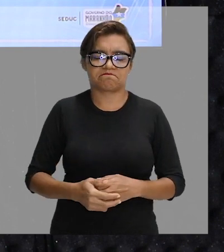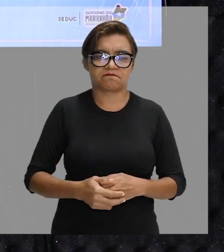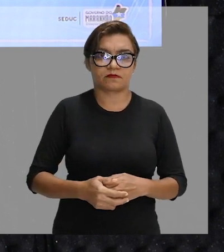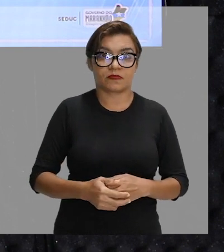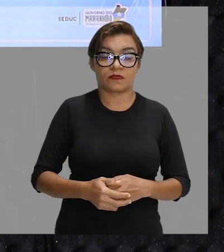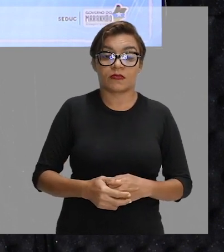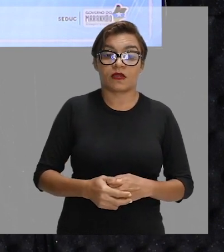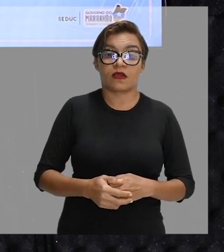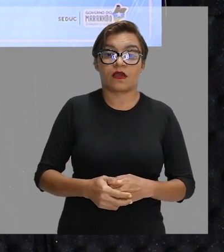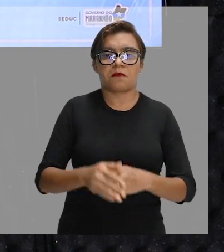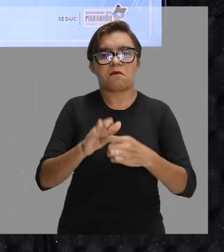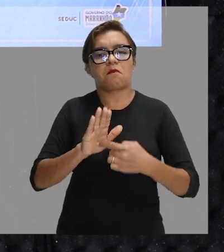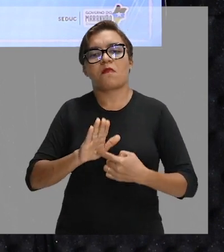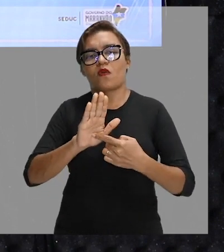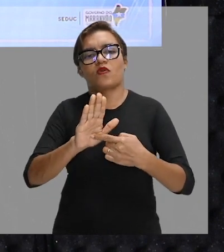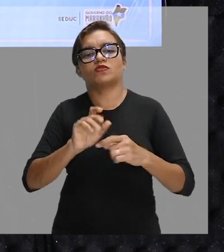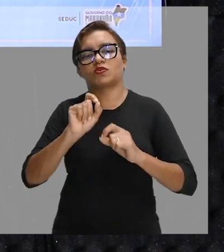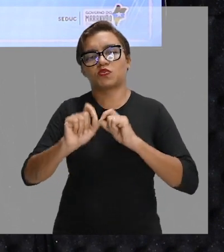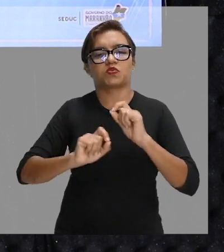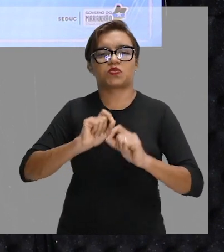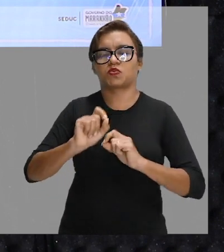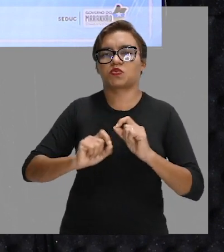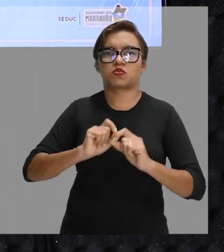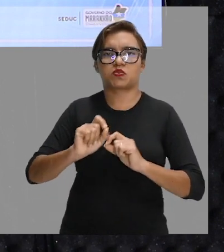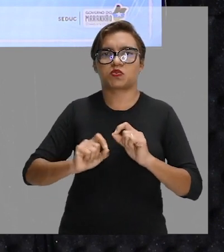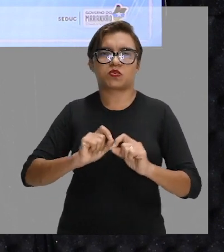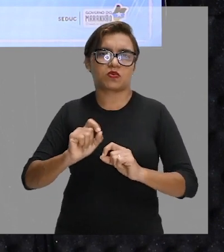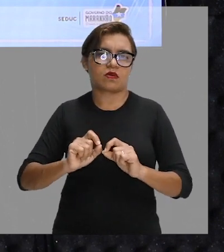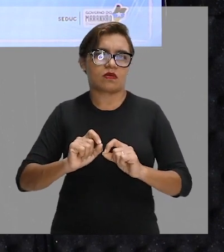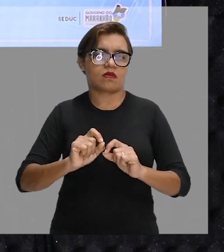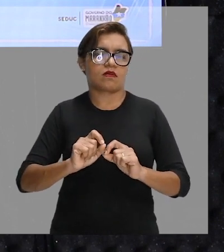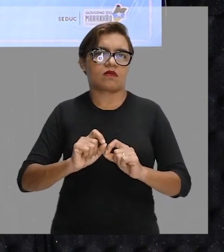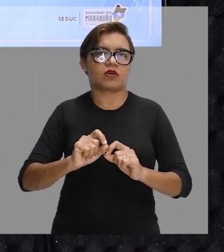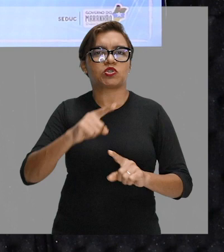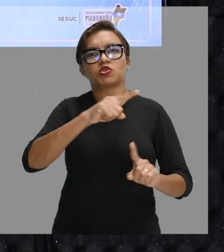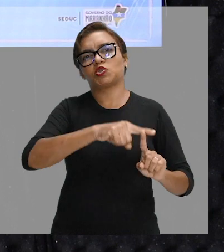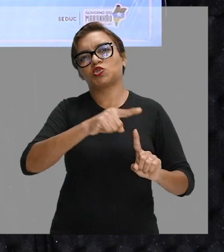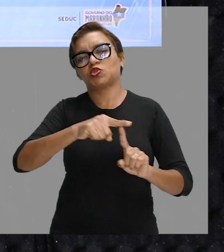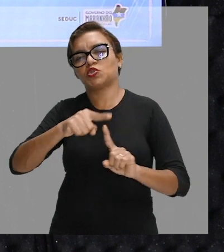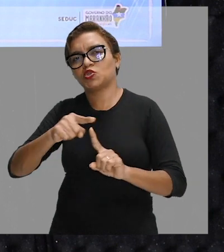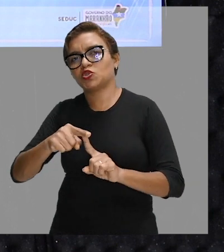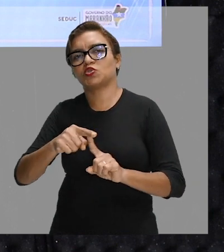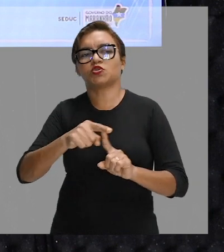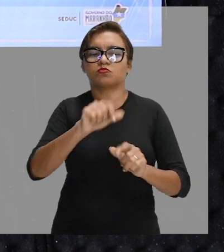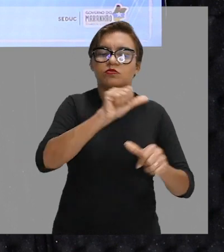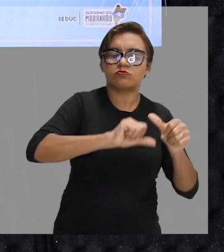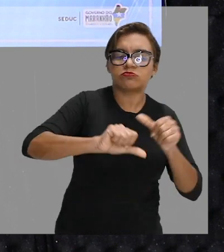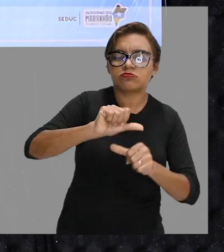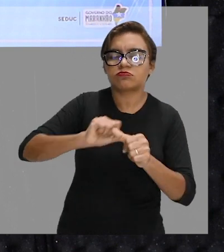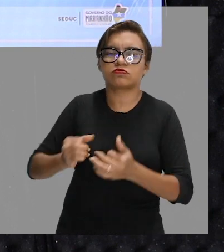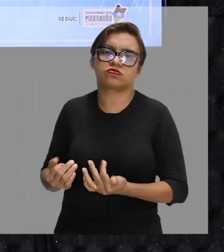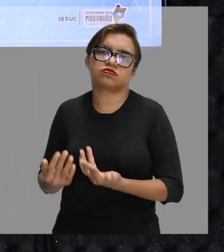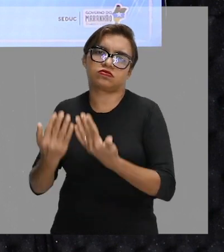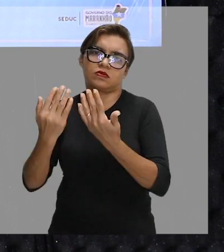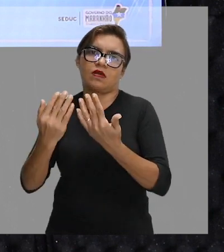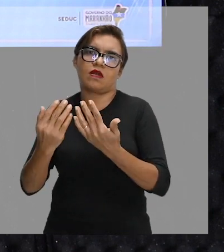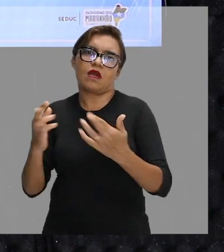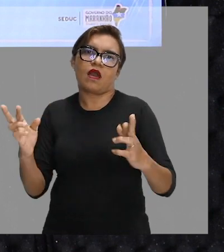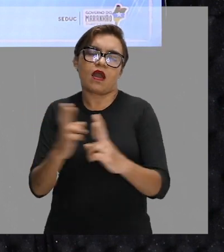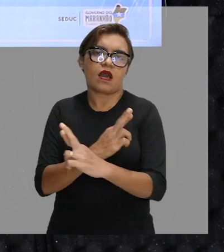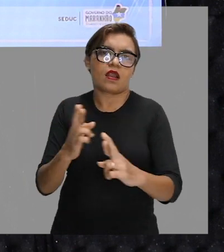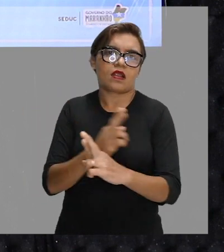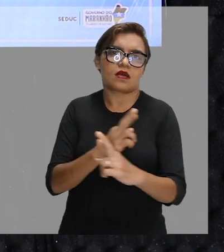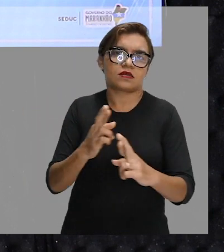esses efeitos, em especial o efeito ebuliométrico, ele também está relacionado com a